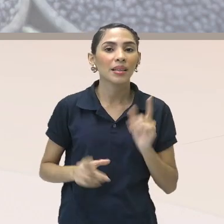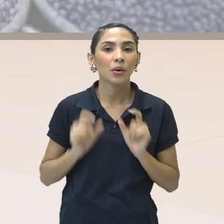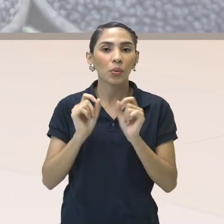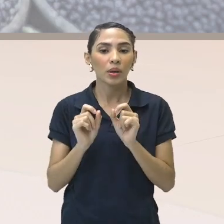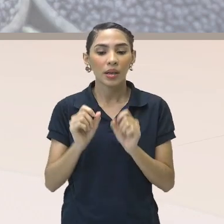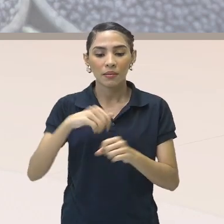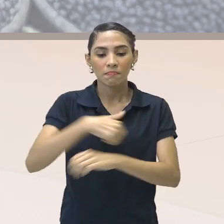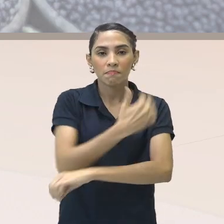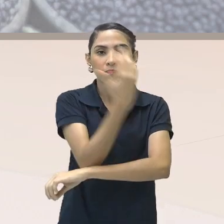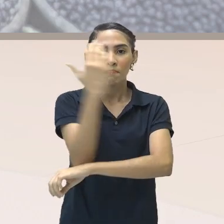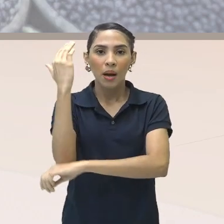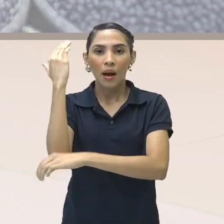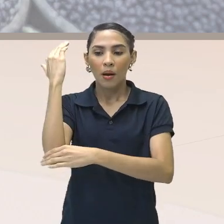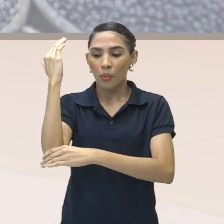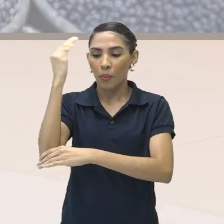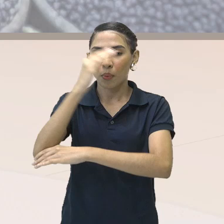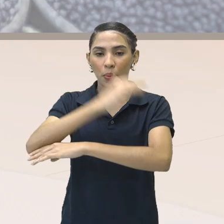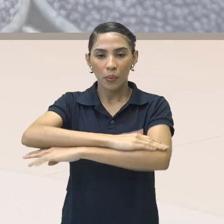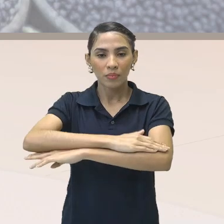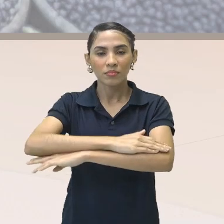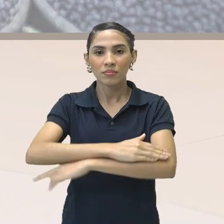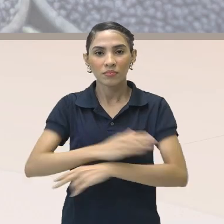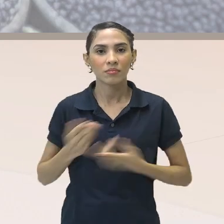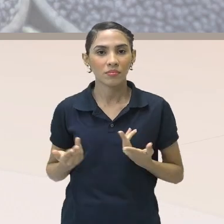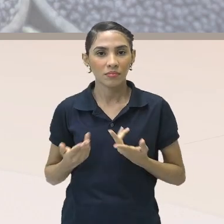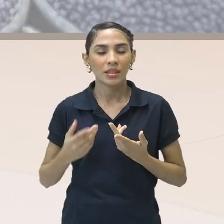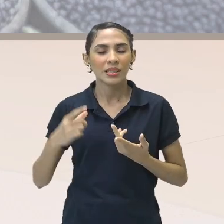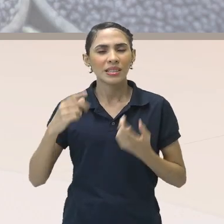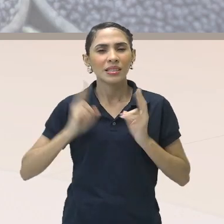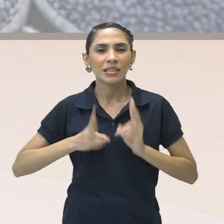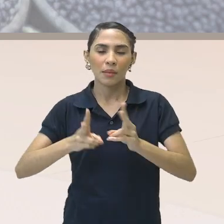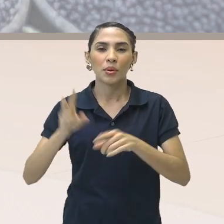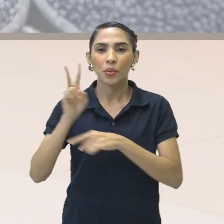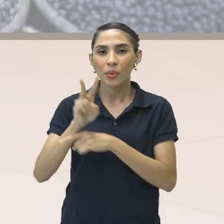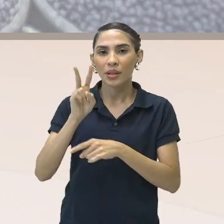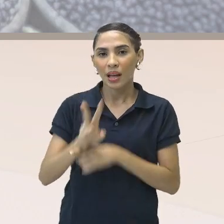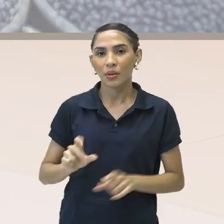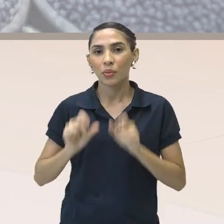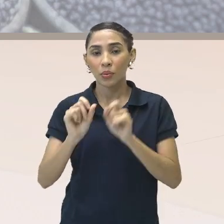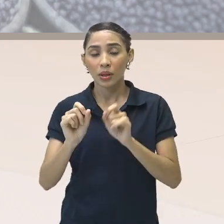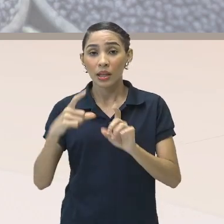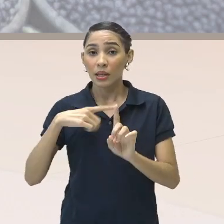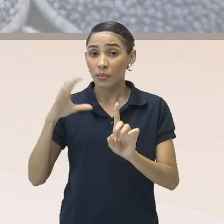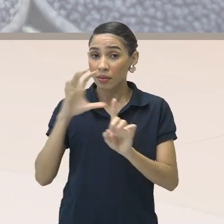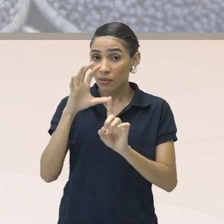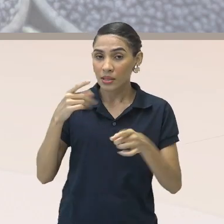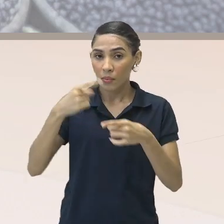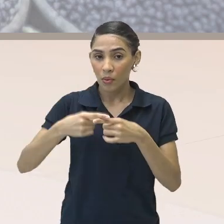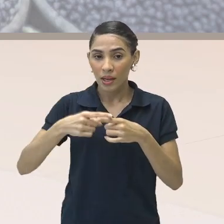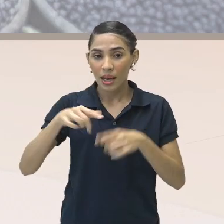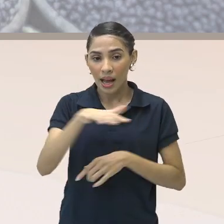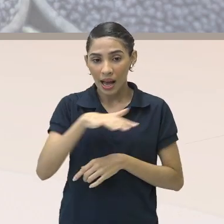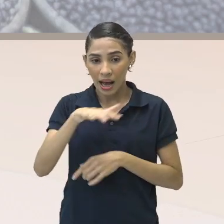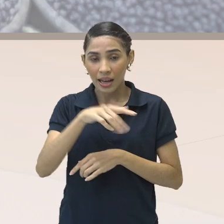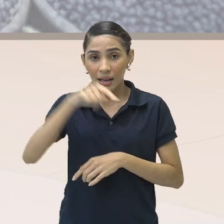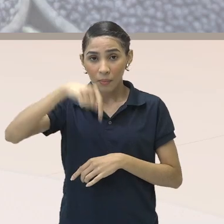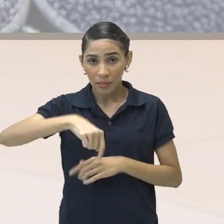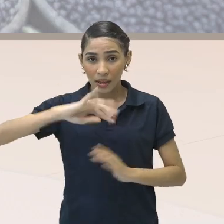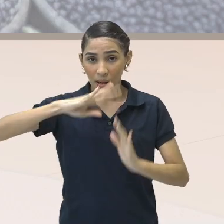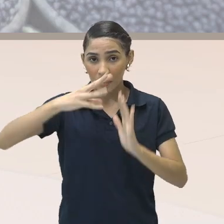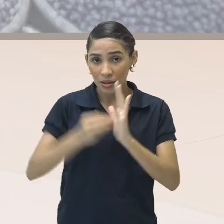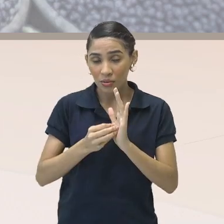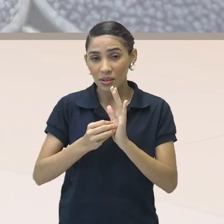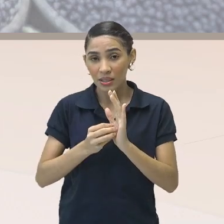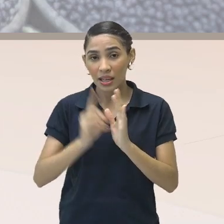simplesmente desmatar tudo, acabar com tudo, e sim sempre tendo esse cuidado de ter esse reflexo, porque a região amazônica, ela